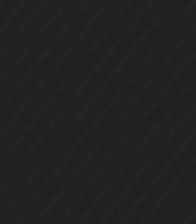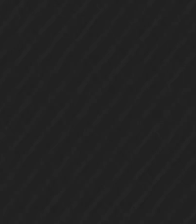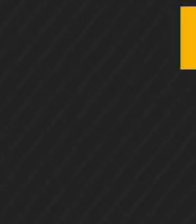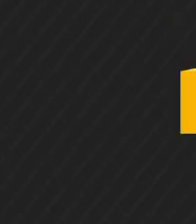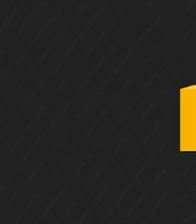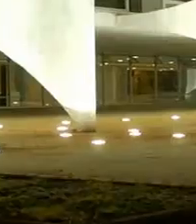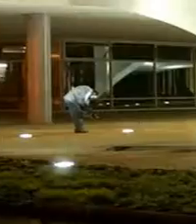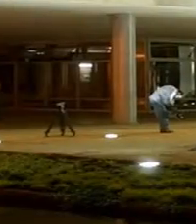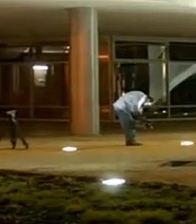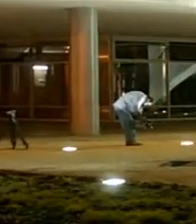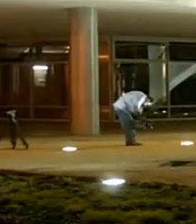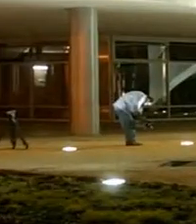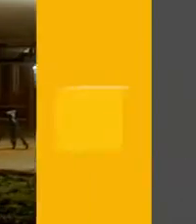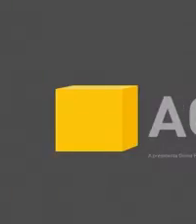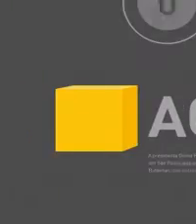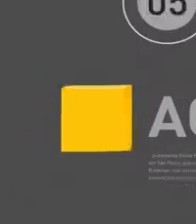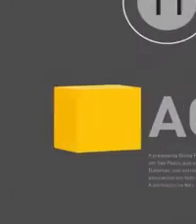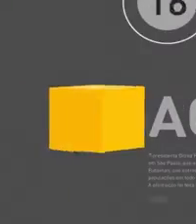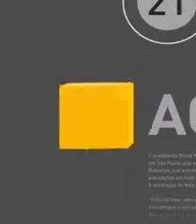Música